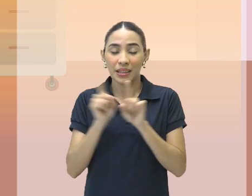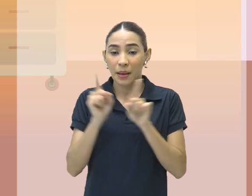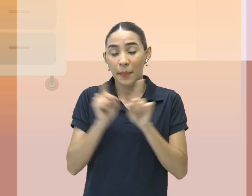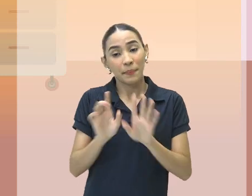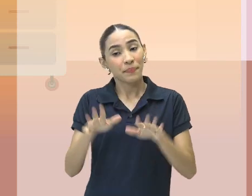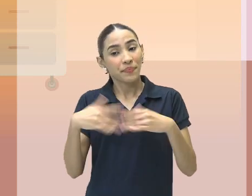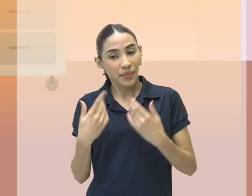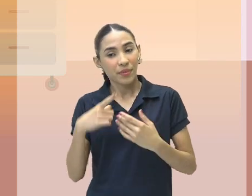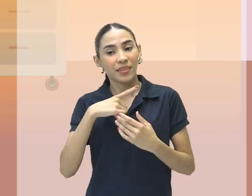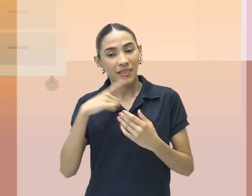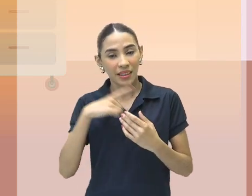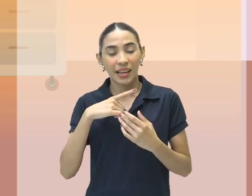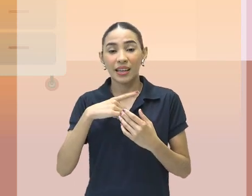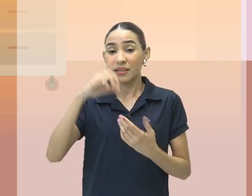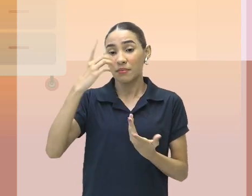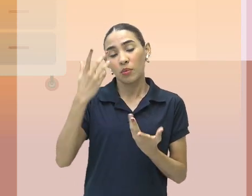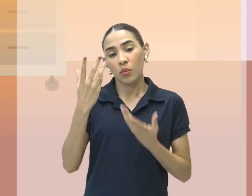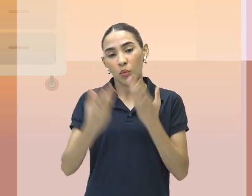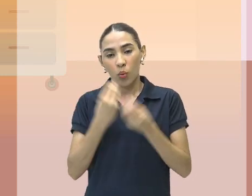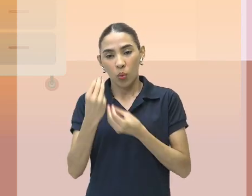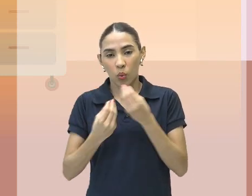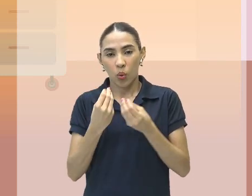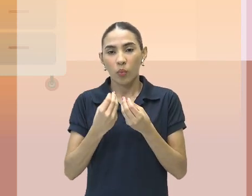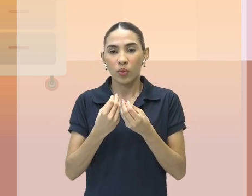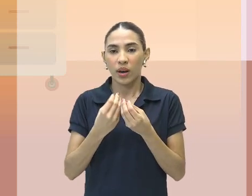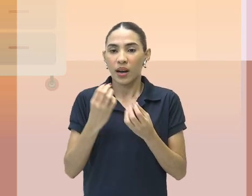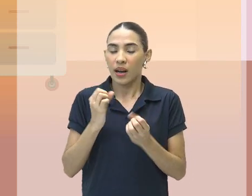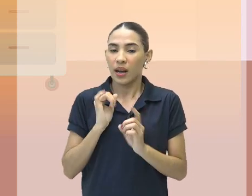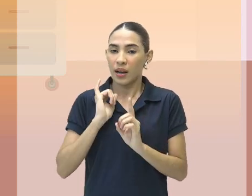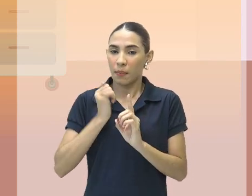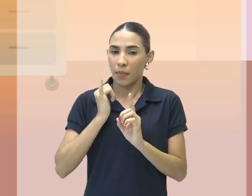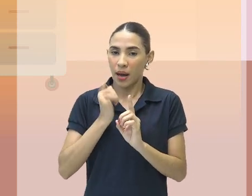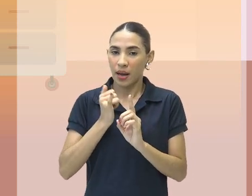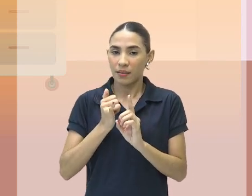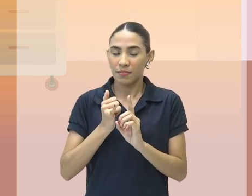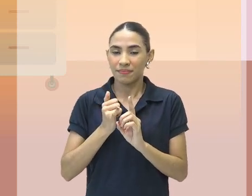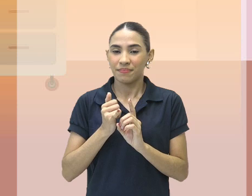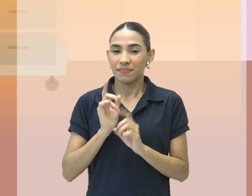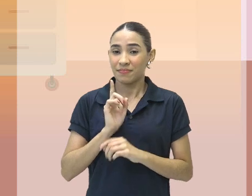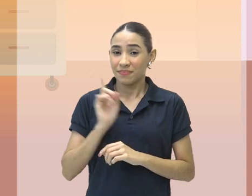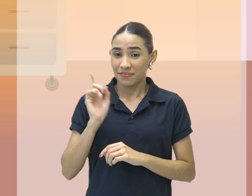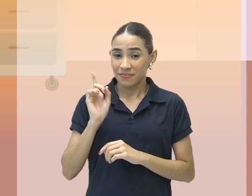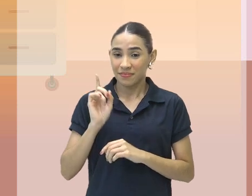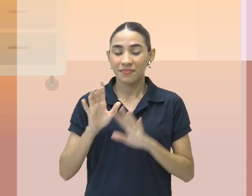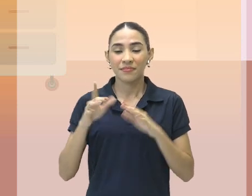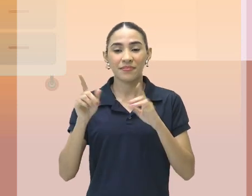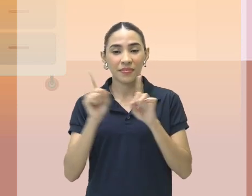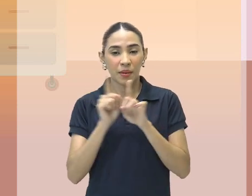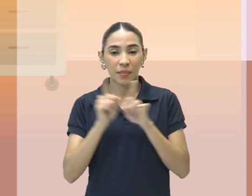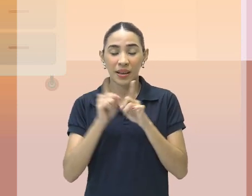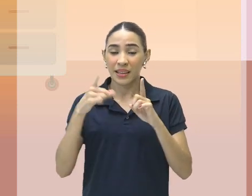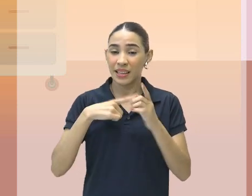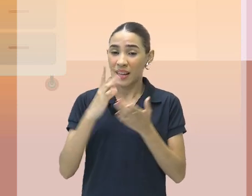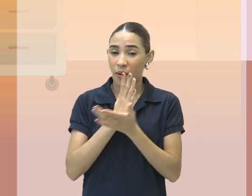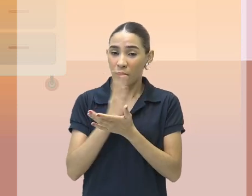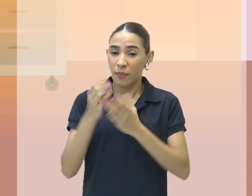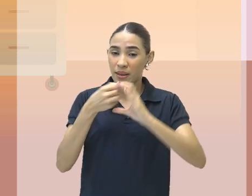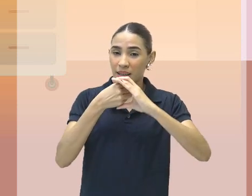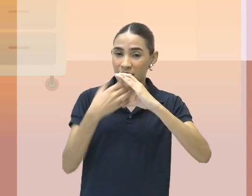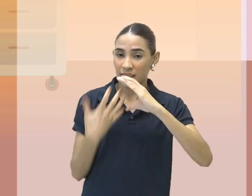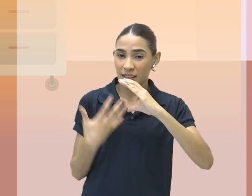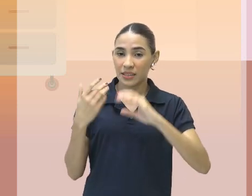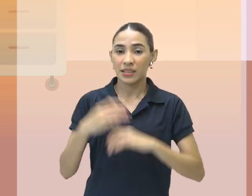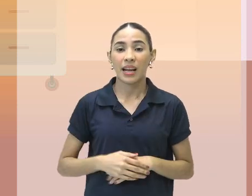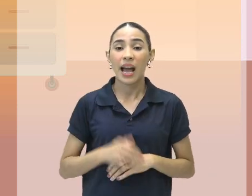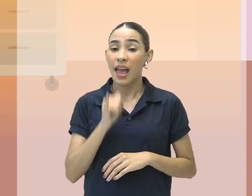nós temos essa lição aí com o conto A Moça Tecelã. Nós temos algumas características, então, do conto